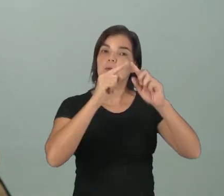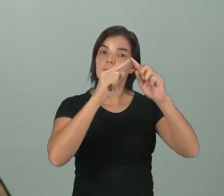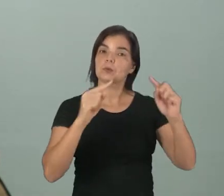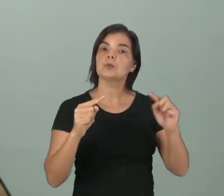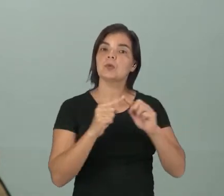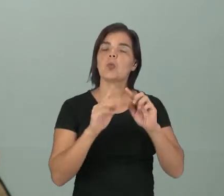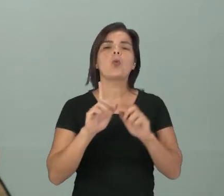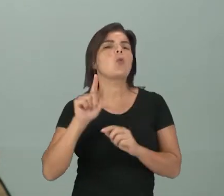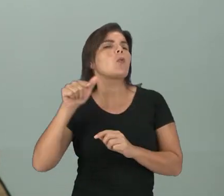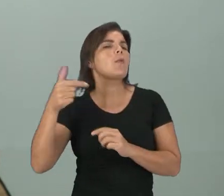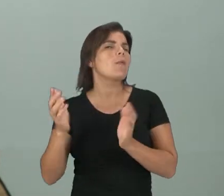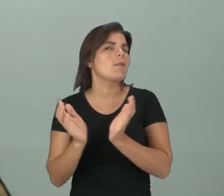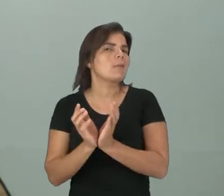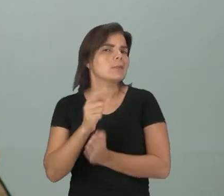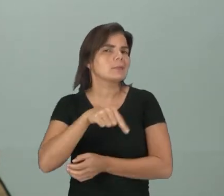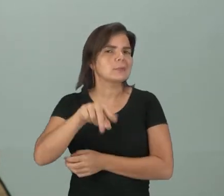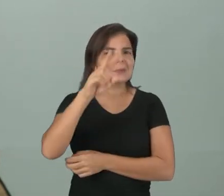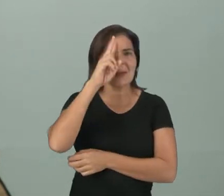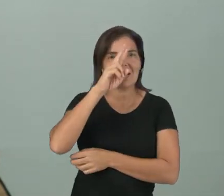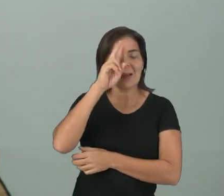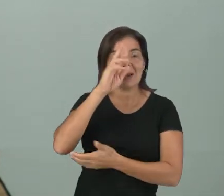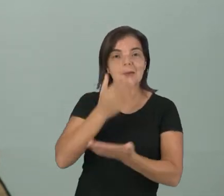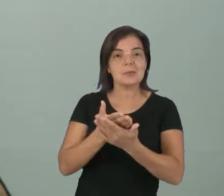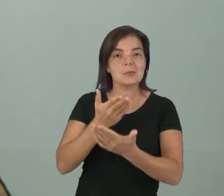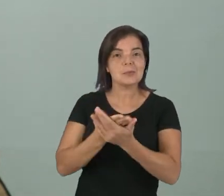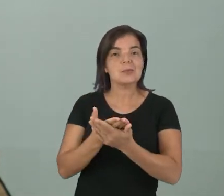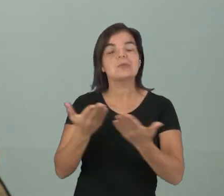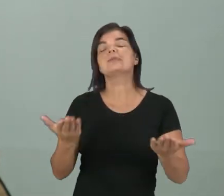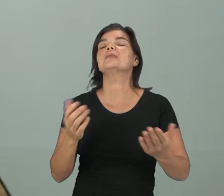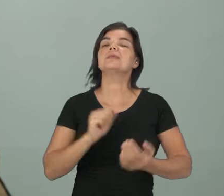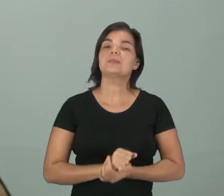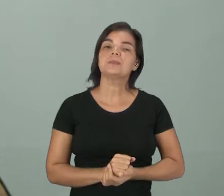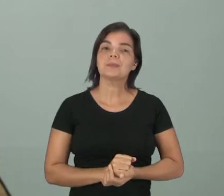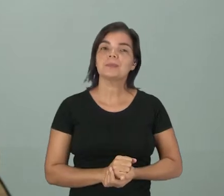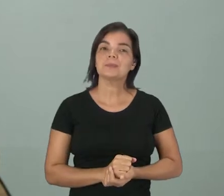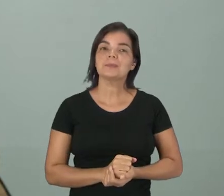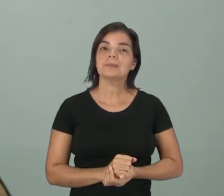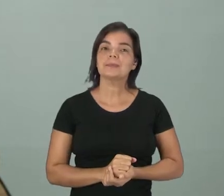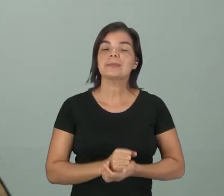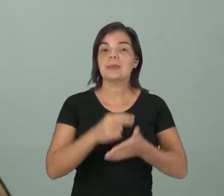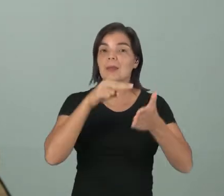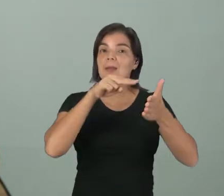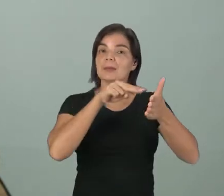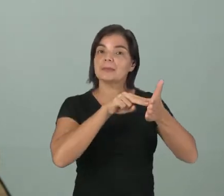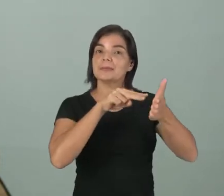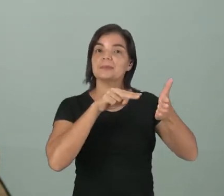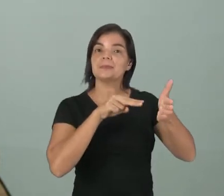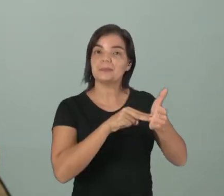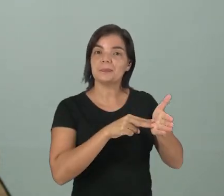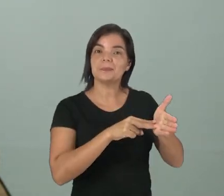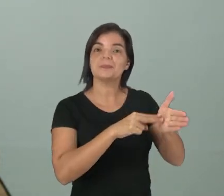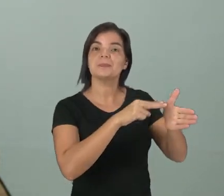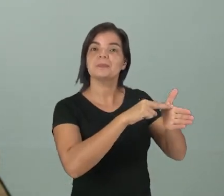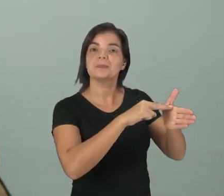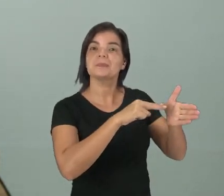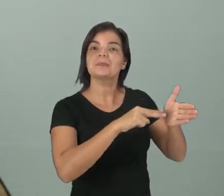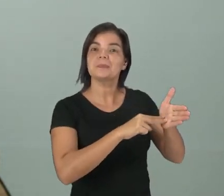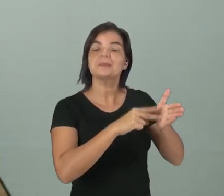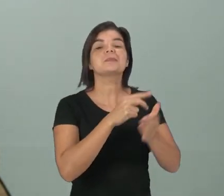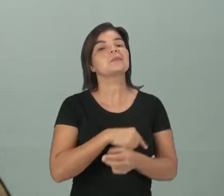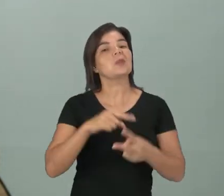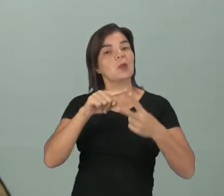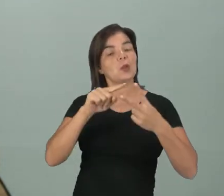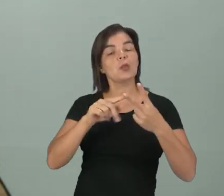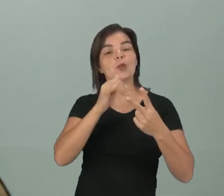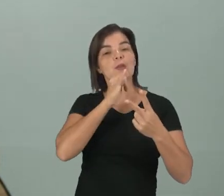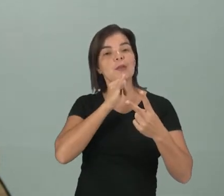pirâmides. E qual é o outro grupo? Vocês lembram que nós estudamos? Estudamos sobre os prismas. Muito bem. E eu trouxe aqui